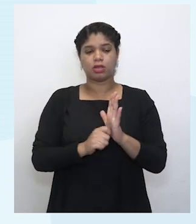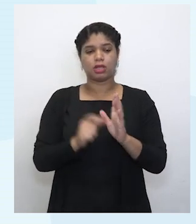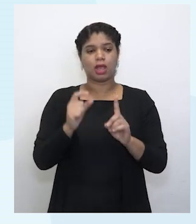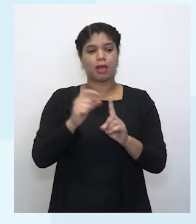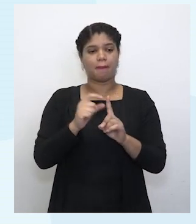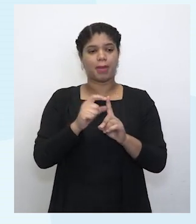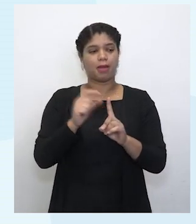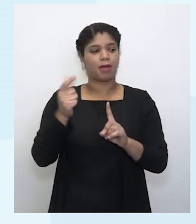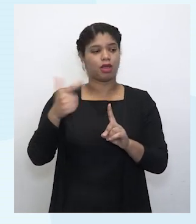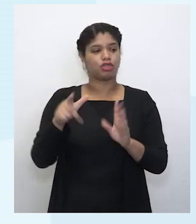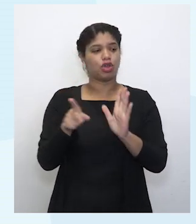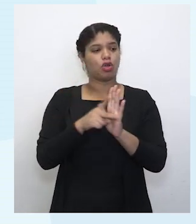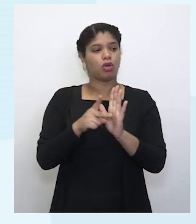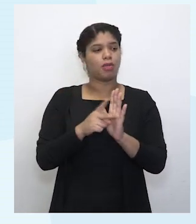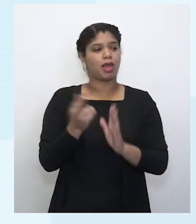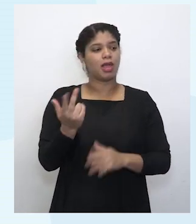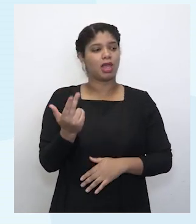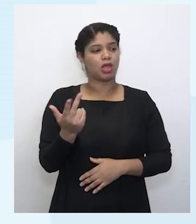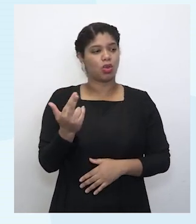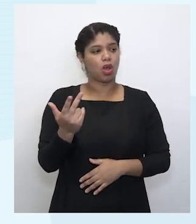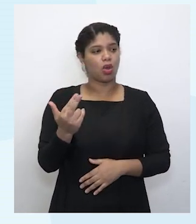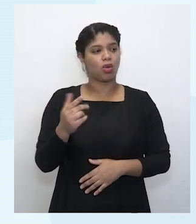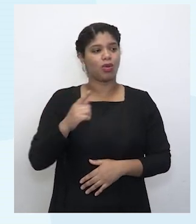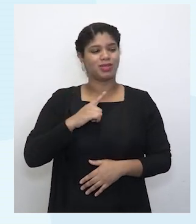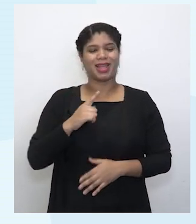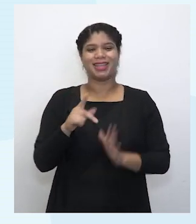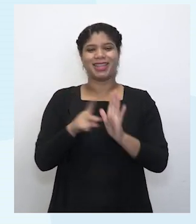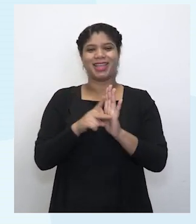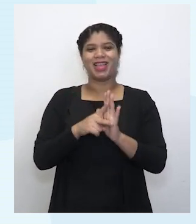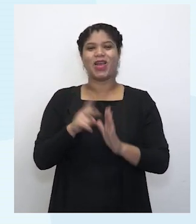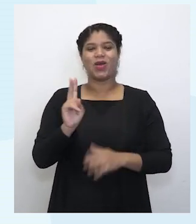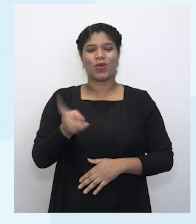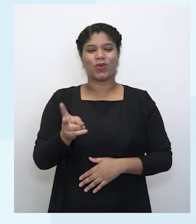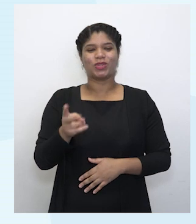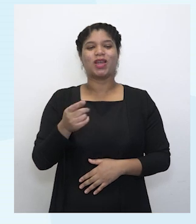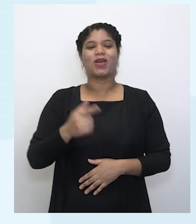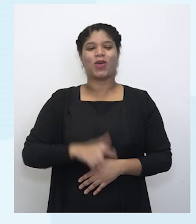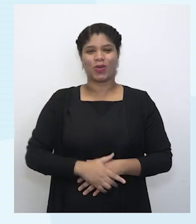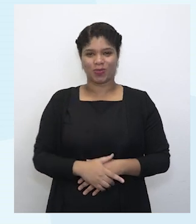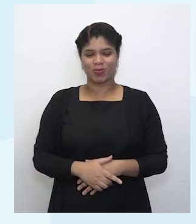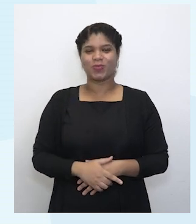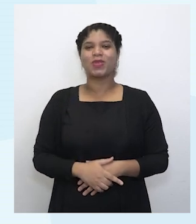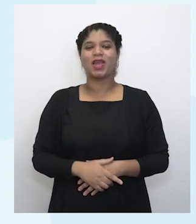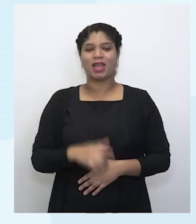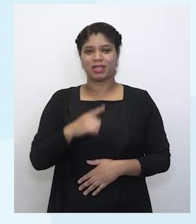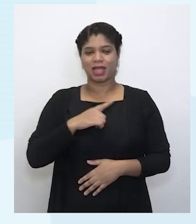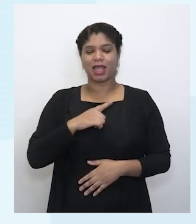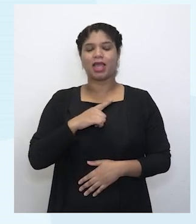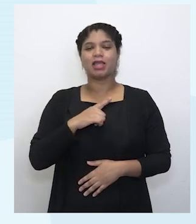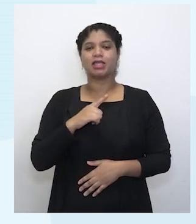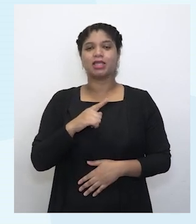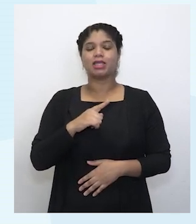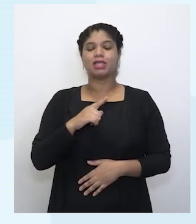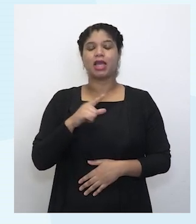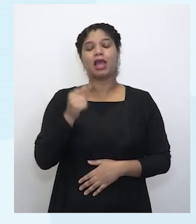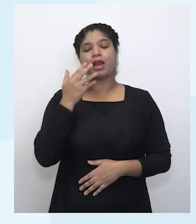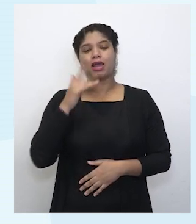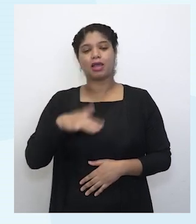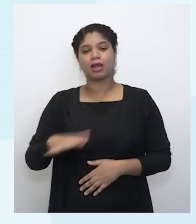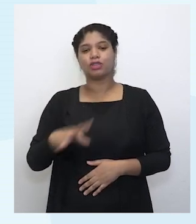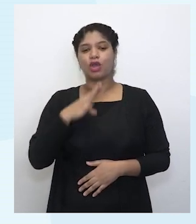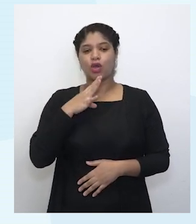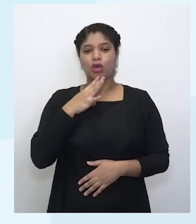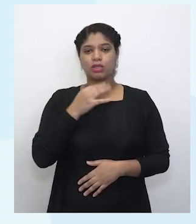repete de uma forma igual, ela já nos levanta aí, nos traz o indício de que ela conhece muito